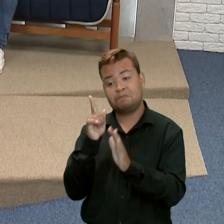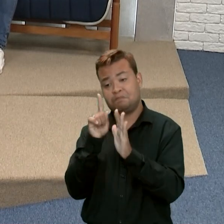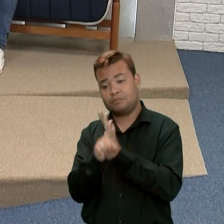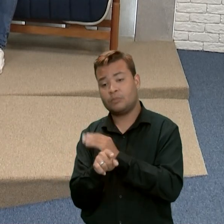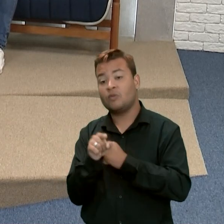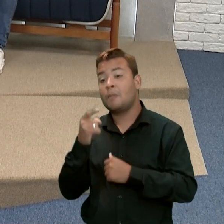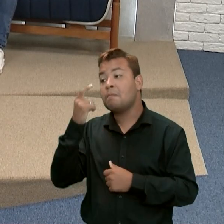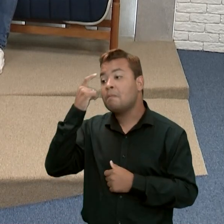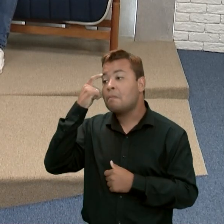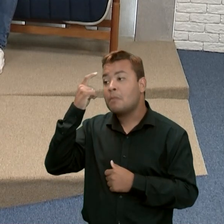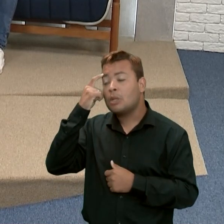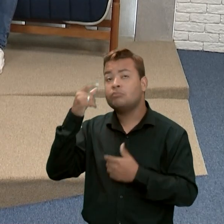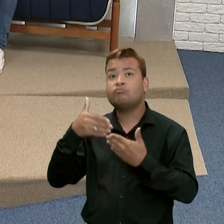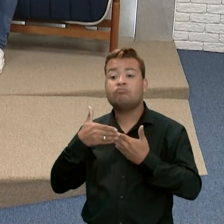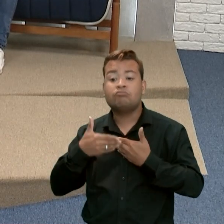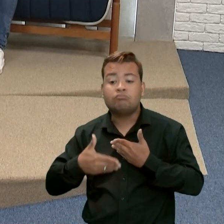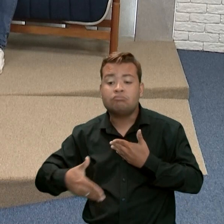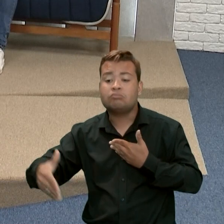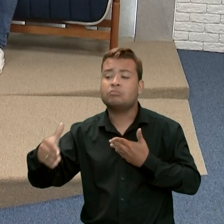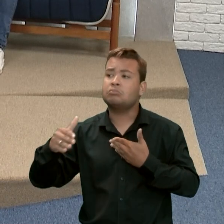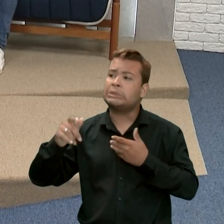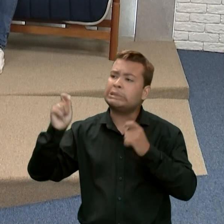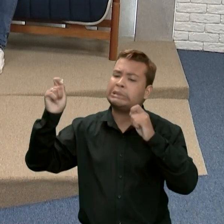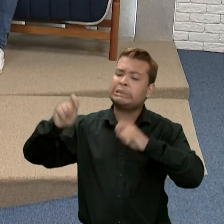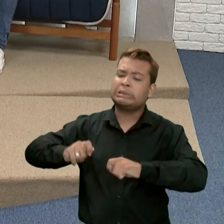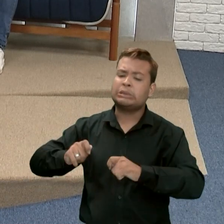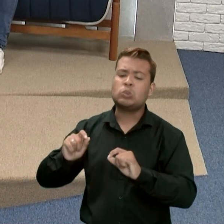esperança que o senhor tem nesse sentido?